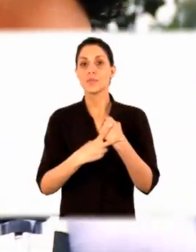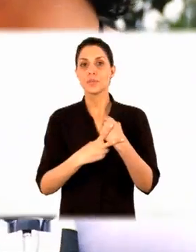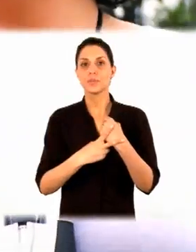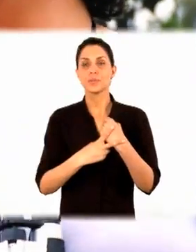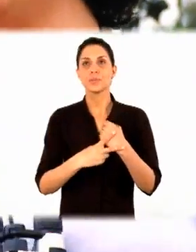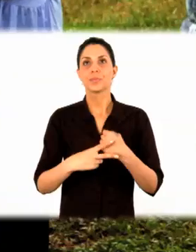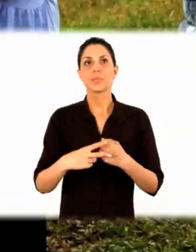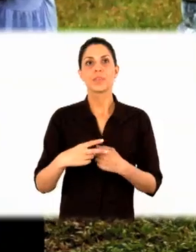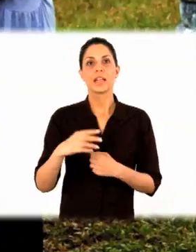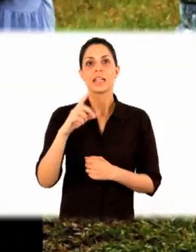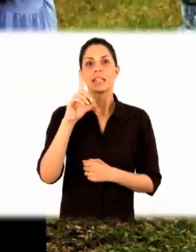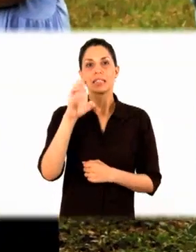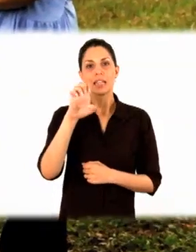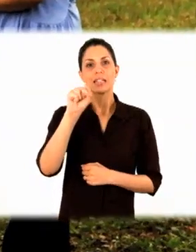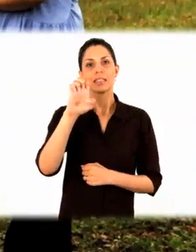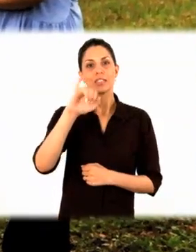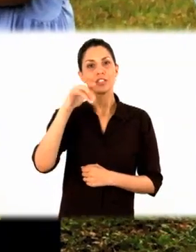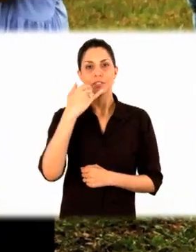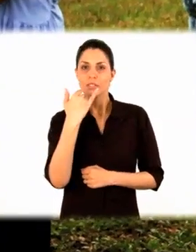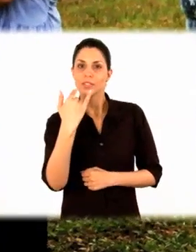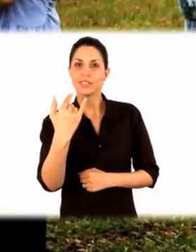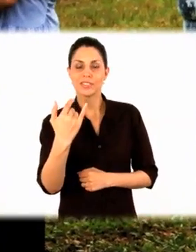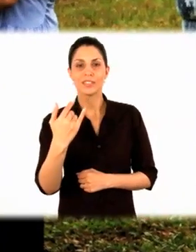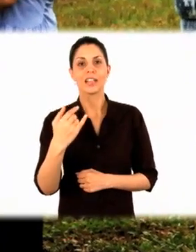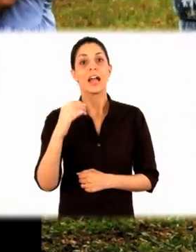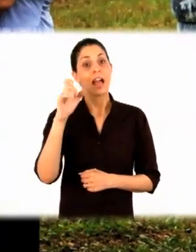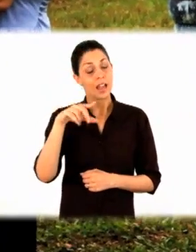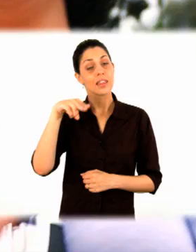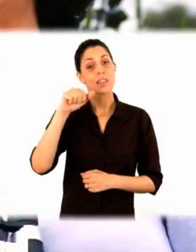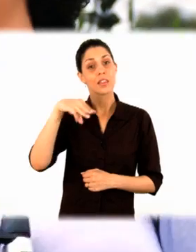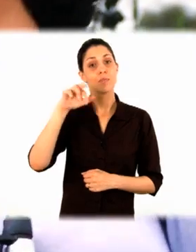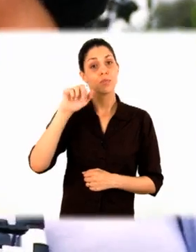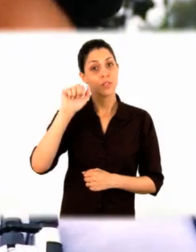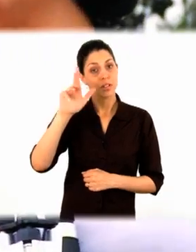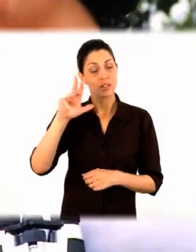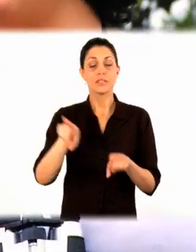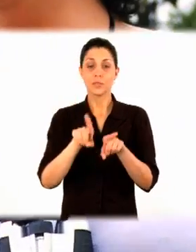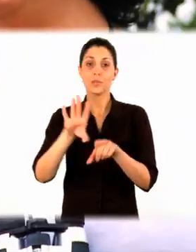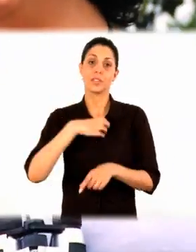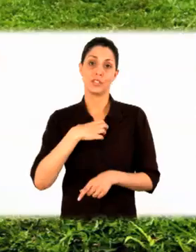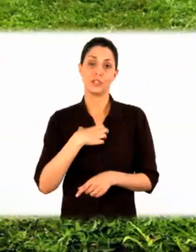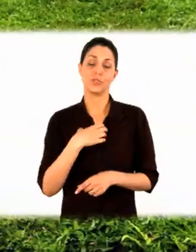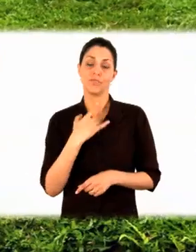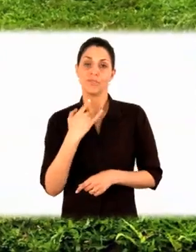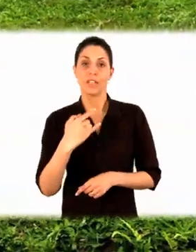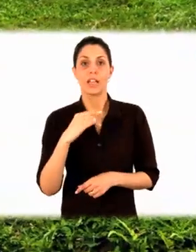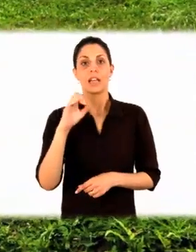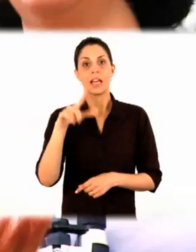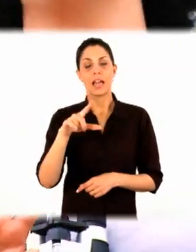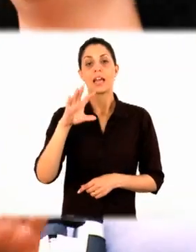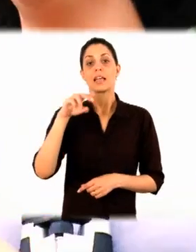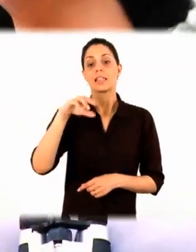era o verbo na torta? De desejar. Era namorar também. Ali a resposta correta era qual? Ele